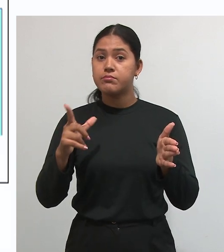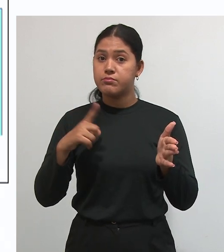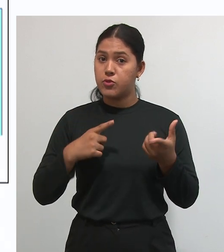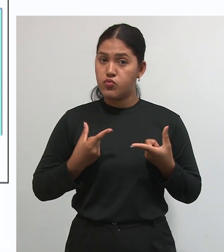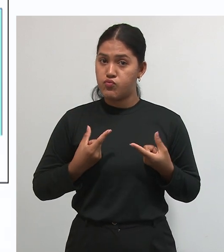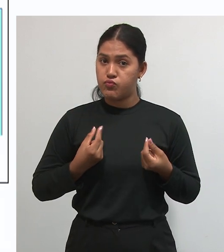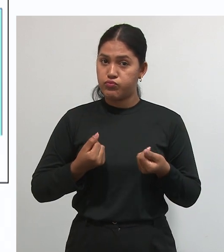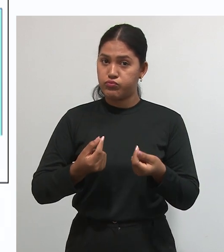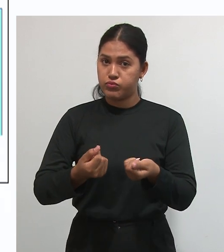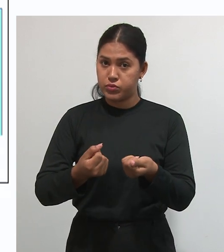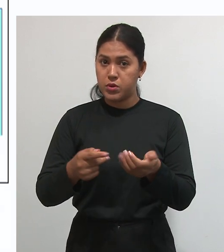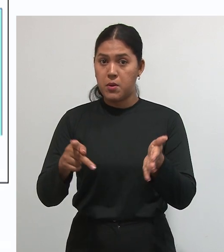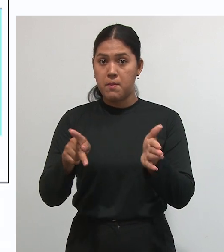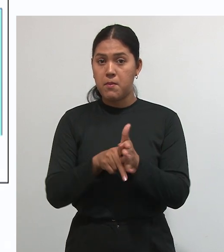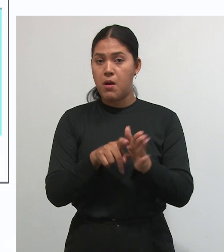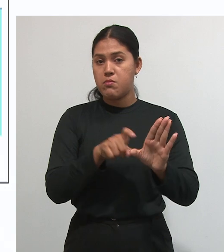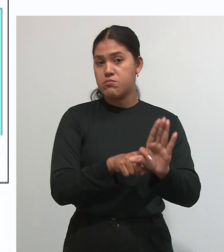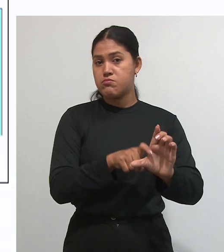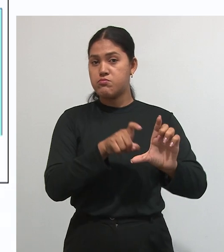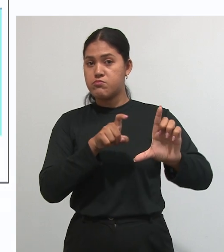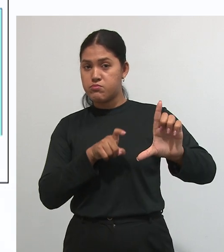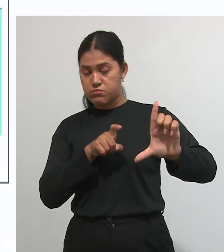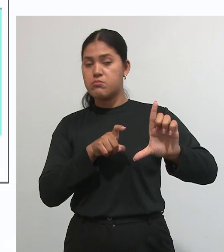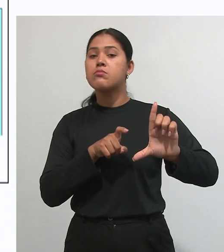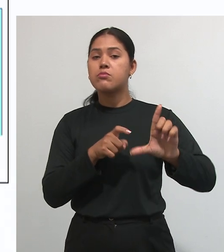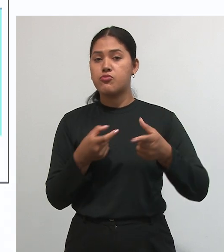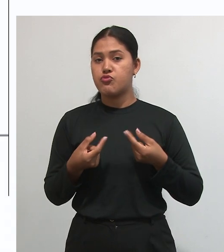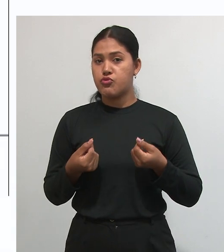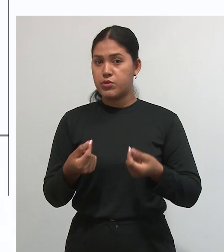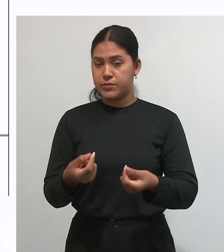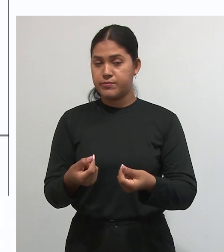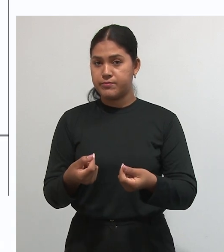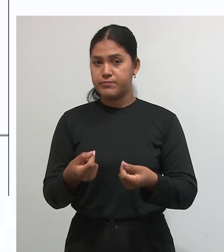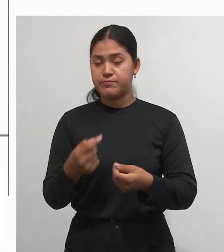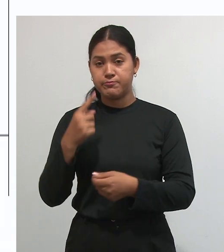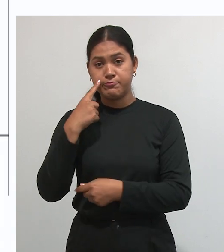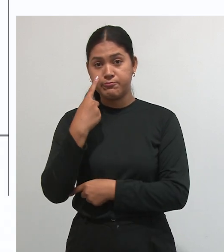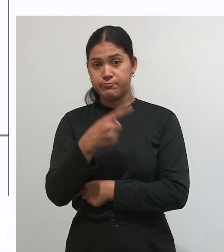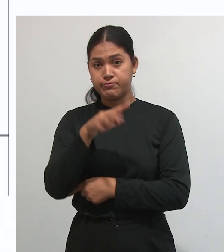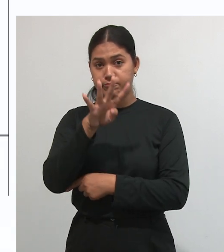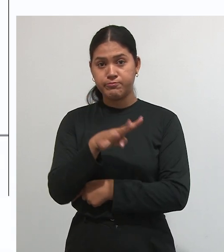extra-orçamentários, e ainda estamos olhando o quadro principal.